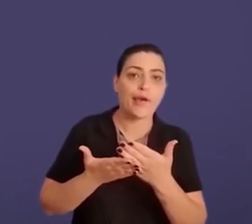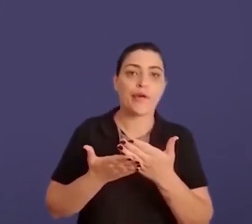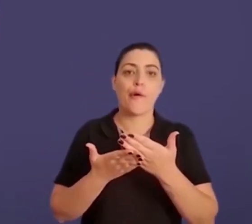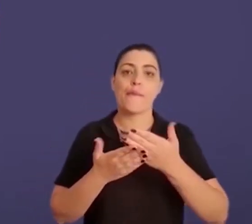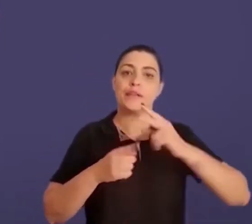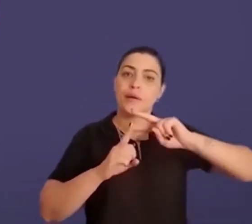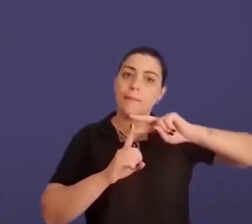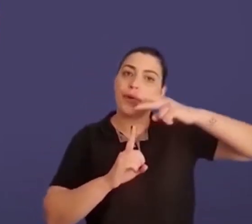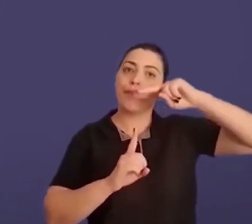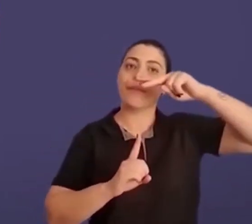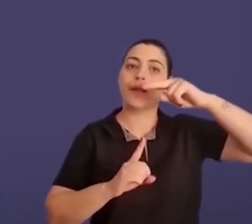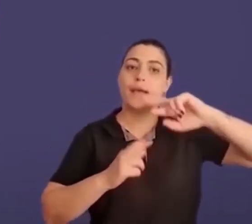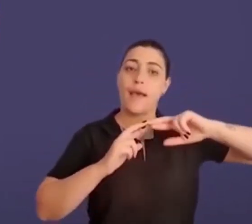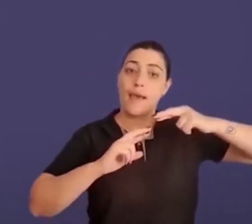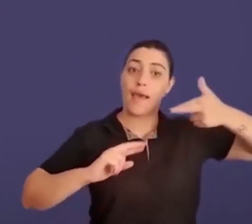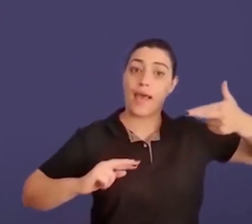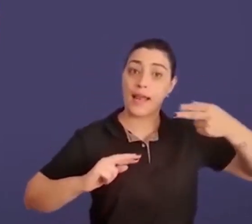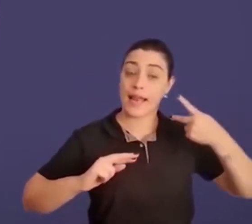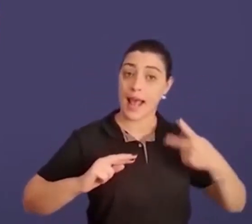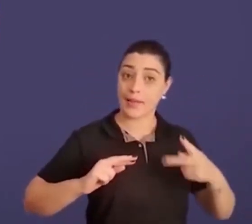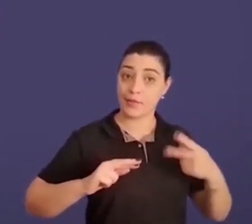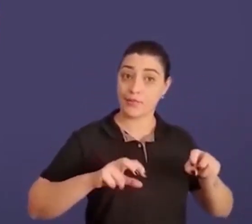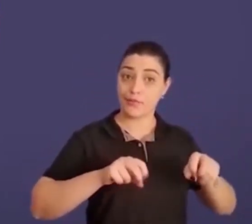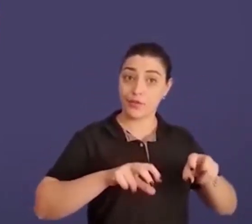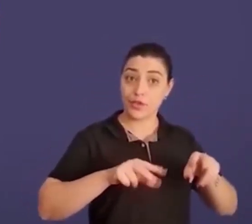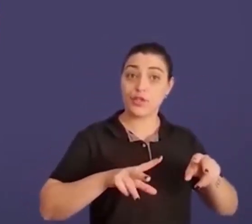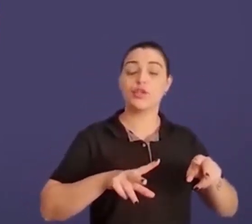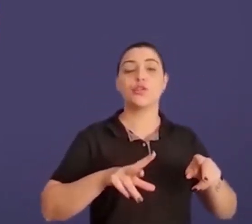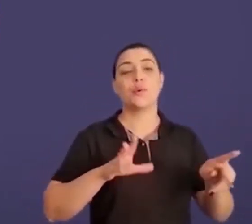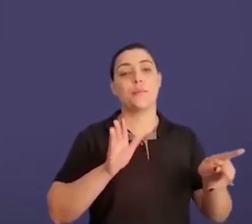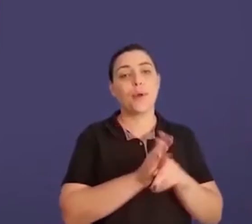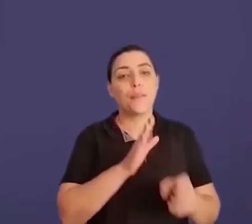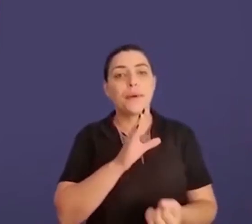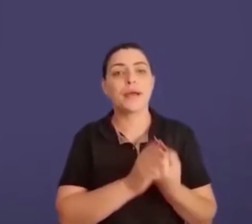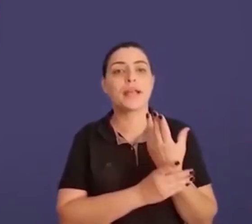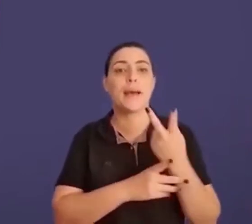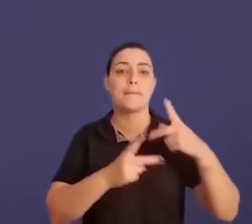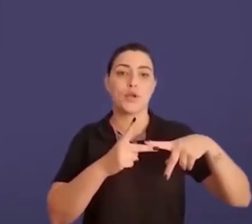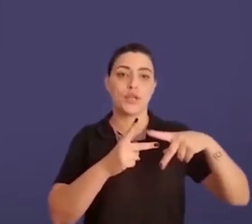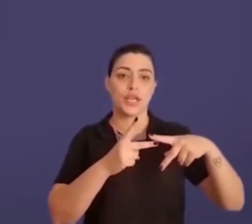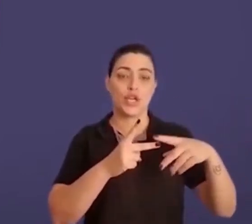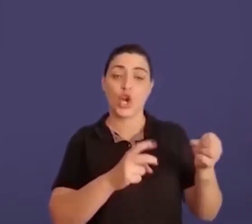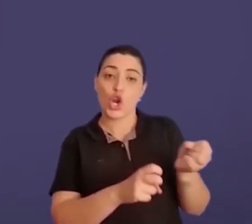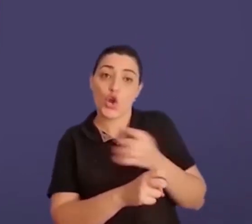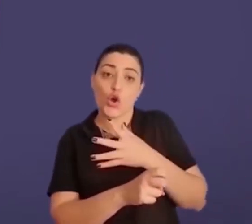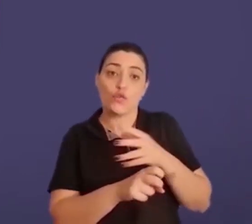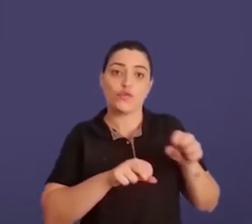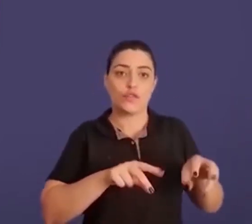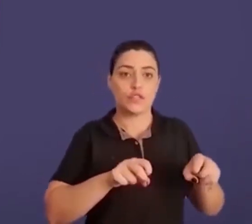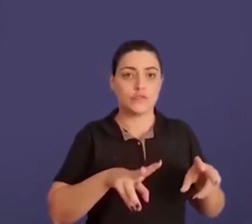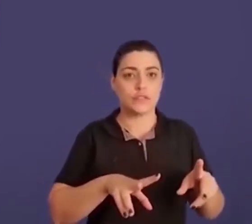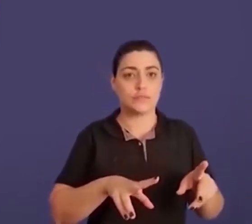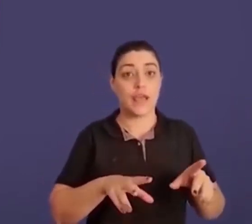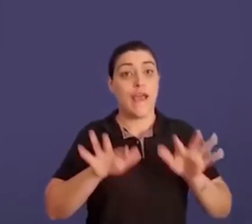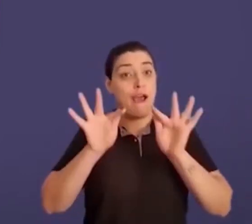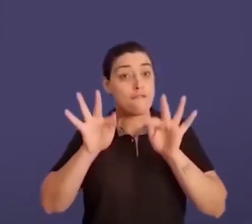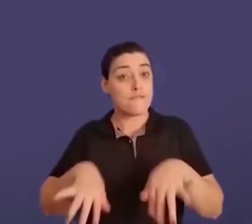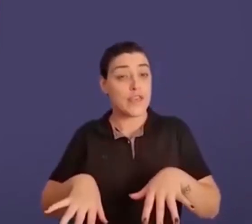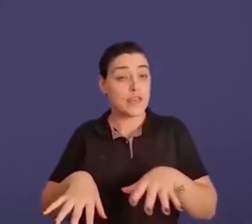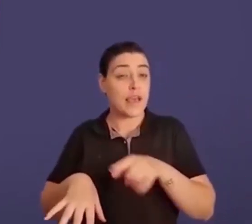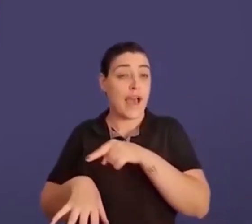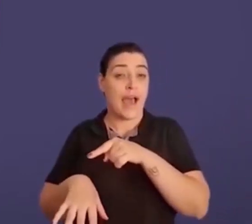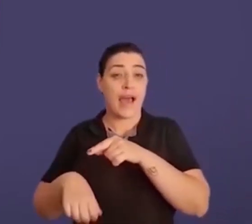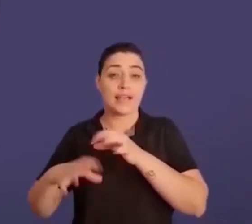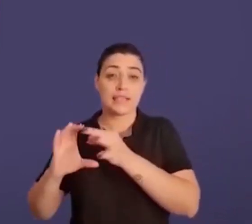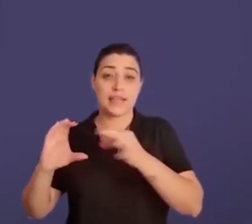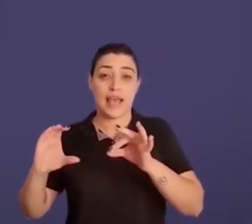sobreviver, passa a multiplicar as fitas de RNA para a produção das proteínas virais e, por fim, se autodestrói. Ao final desse